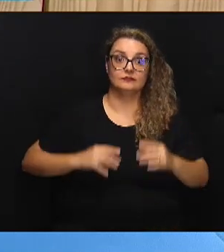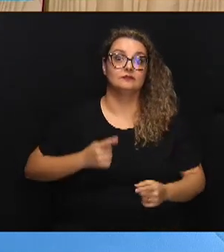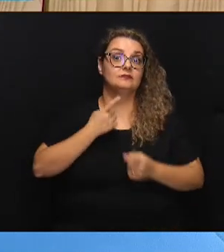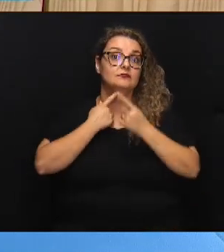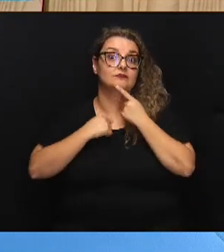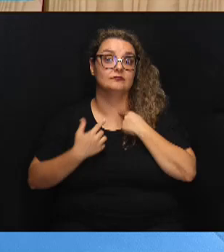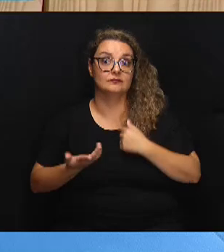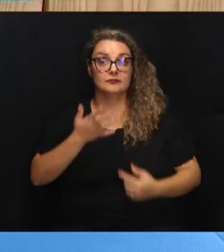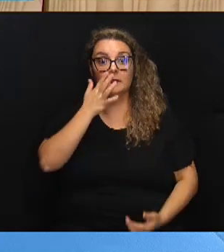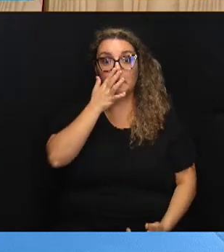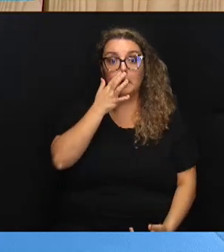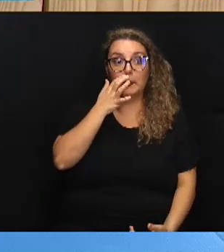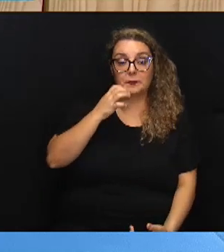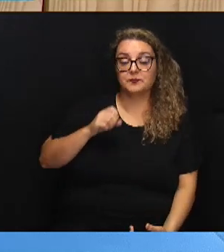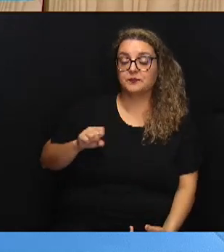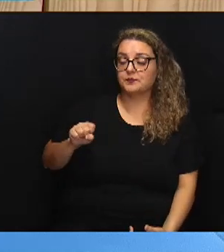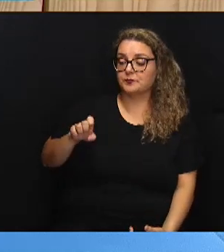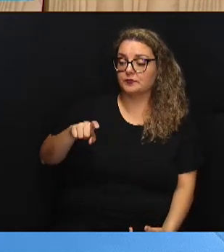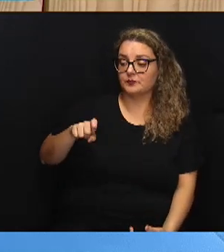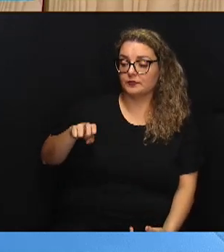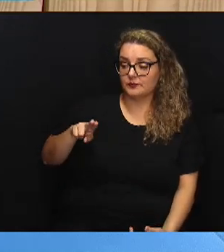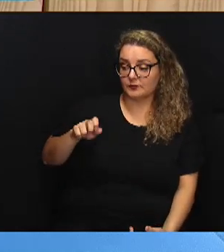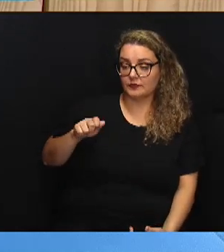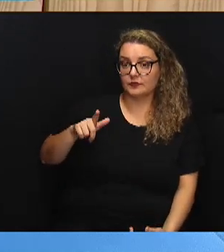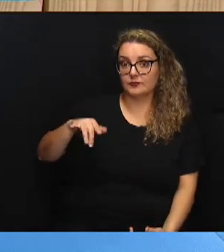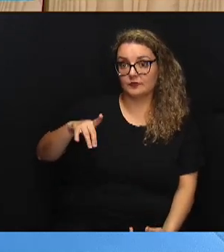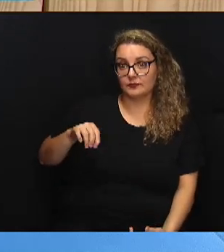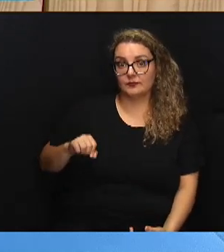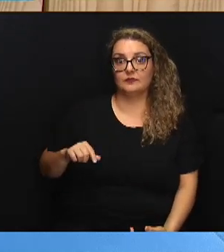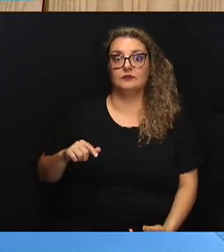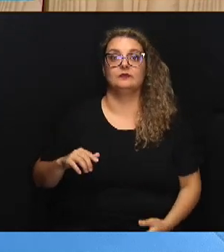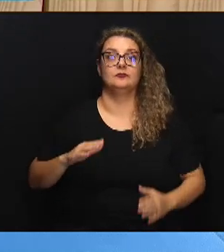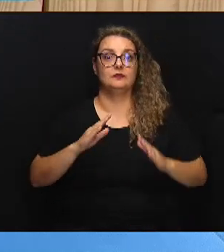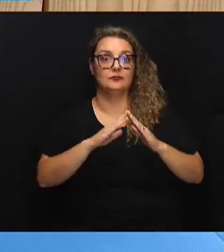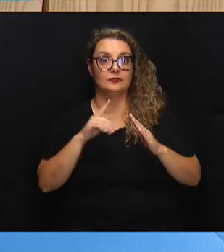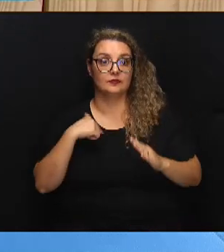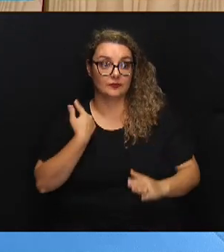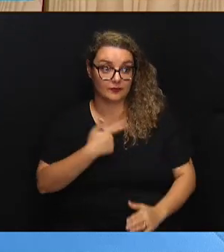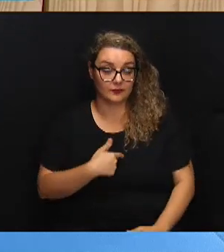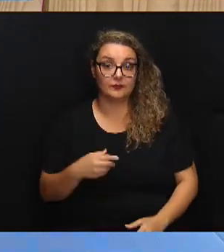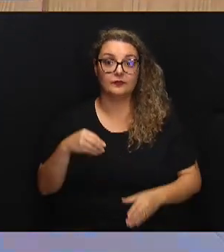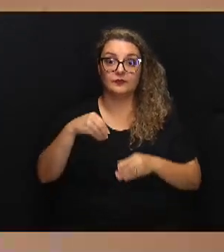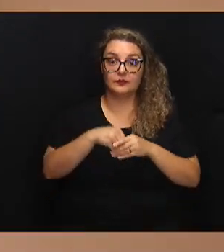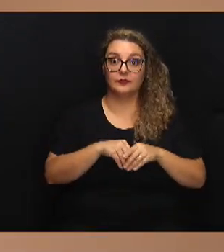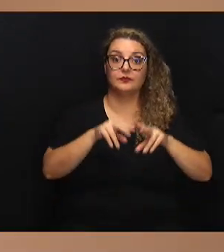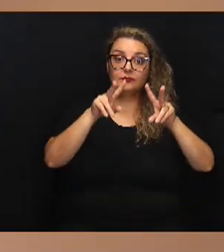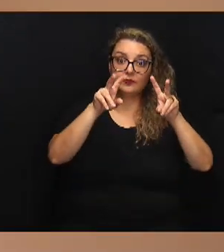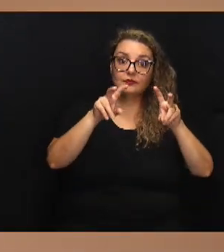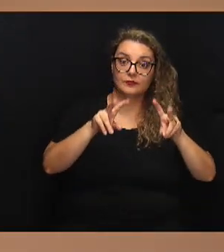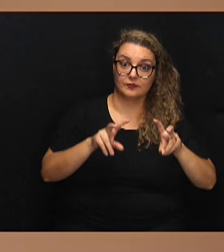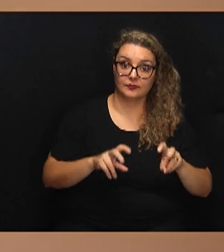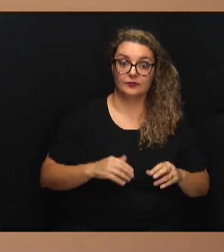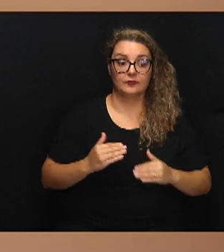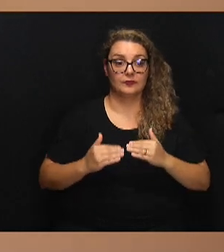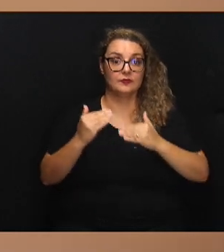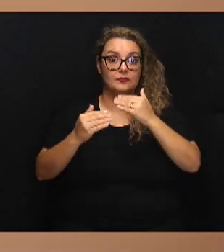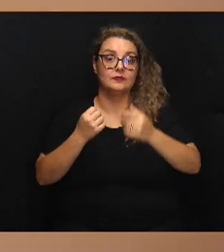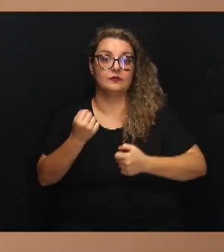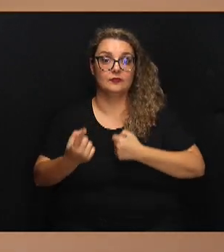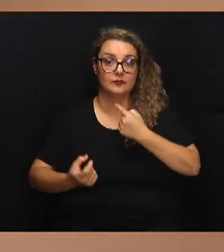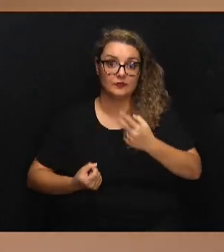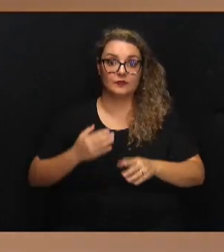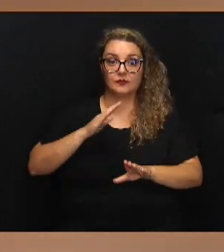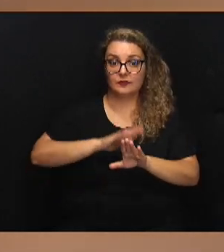desejos, sexualidade, a casa é nossa. Então dentro desses temas eles vão desenvolvendo algumas